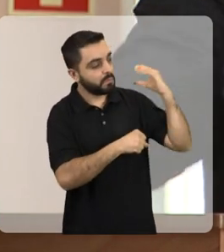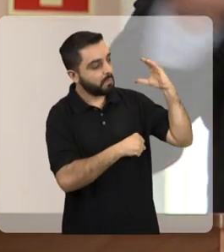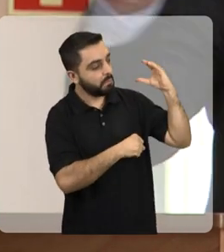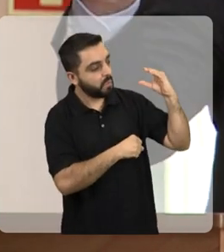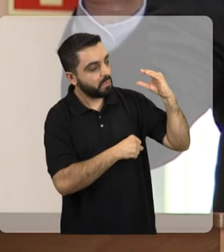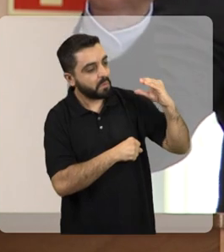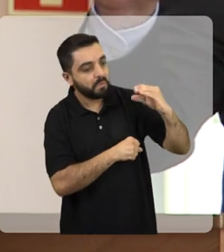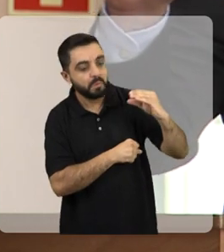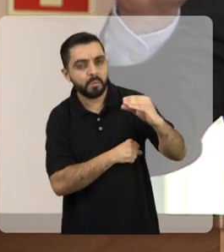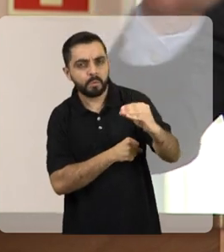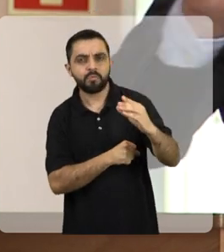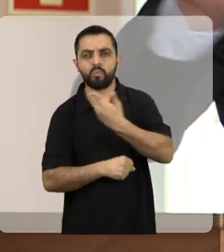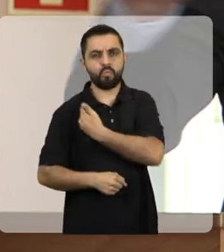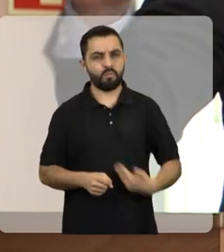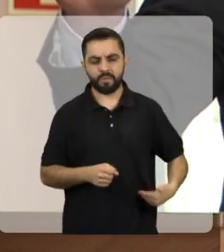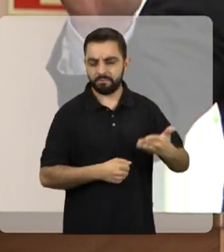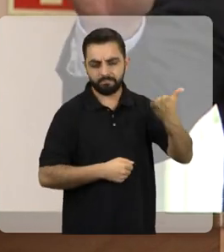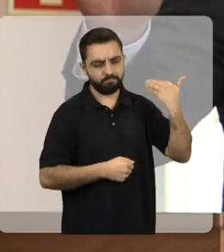anos,